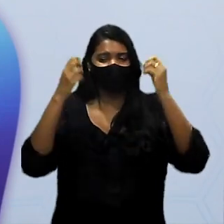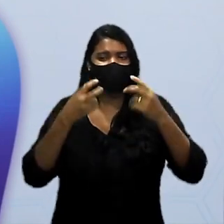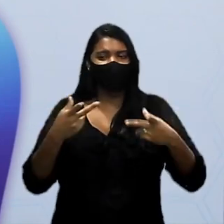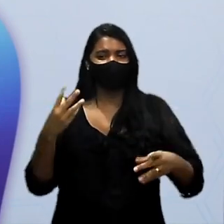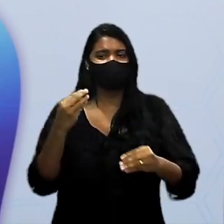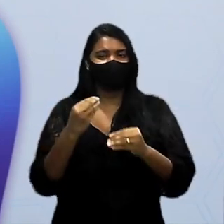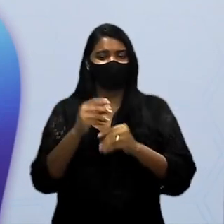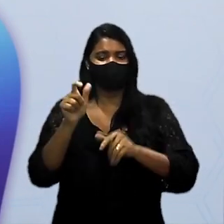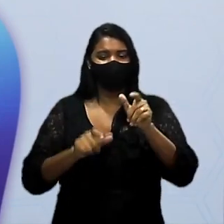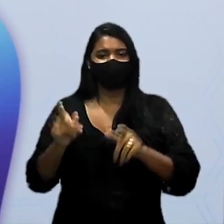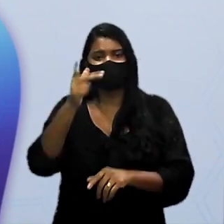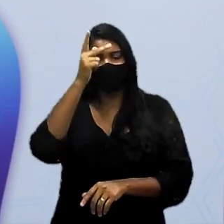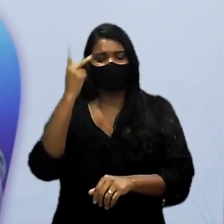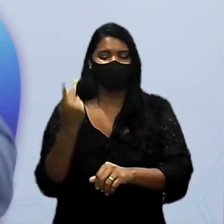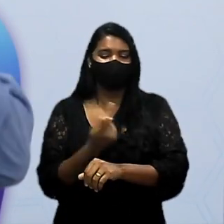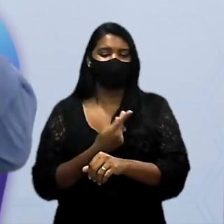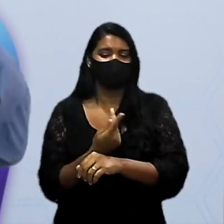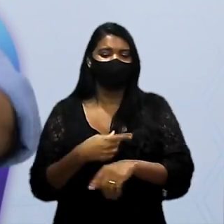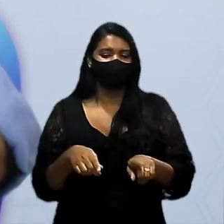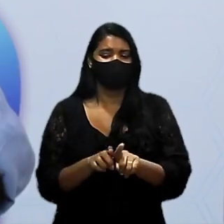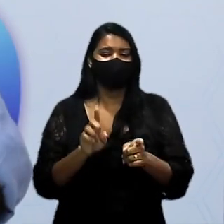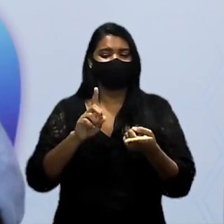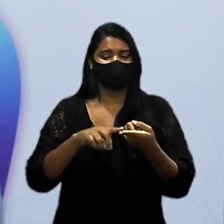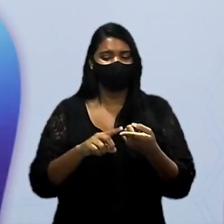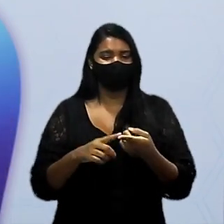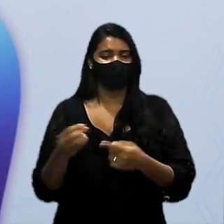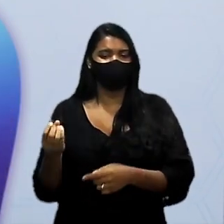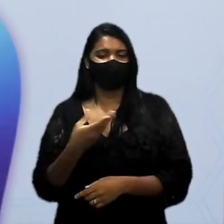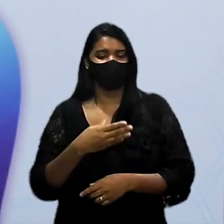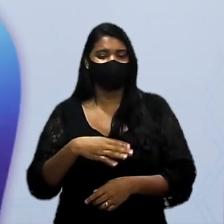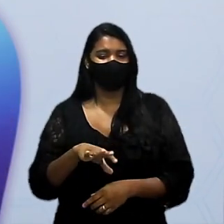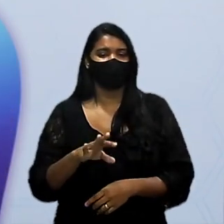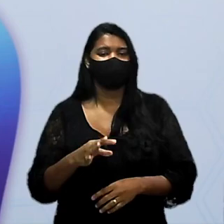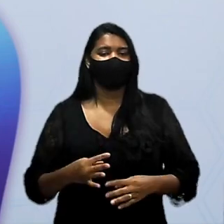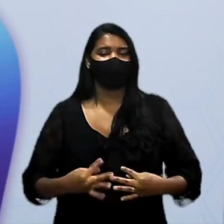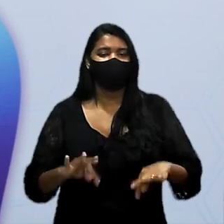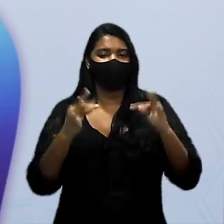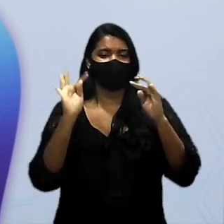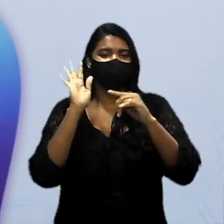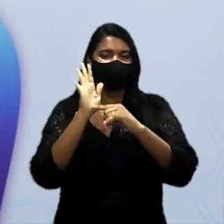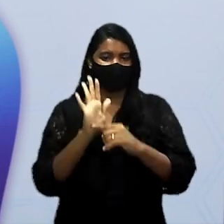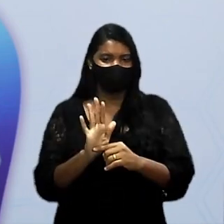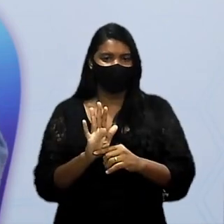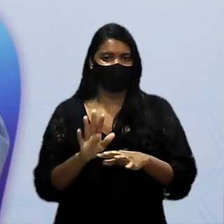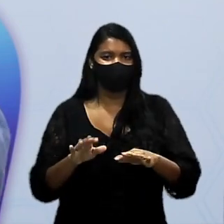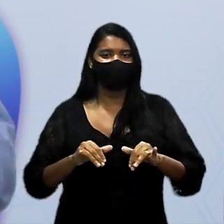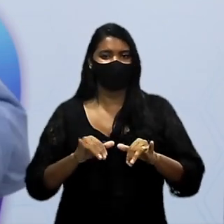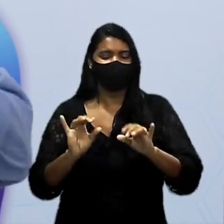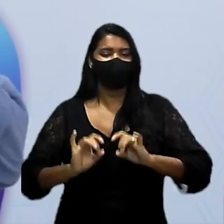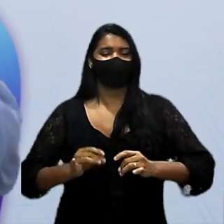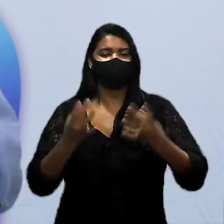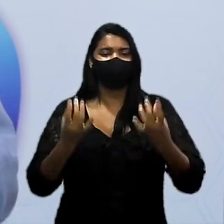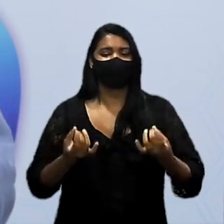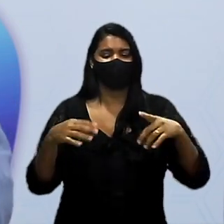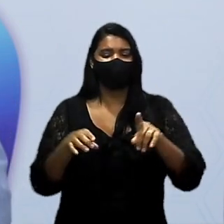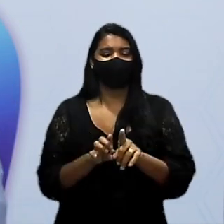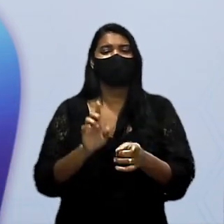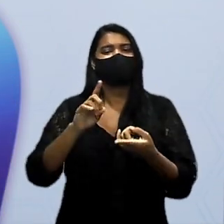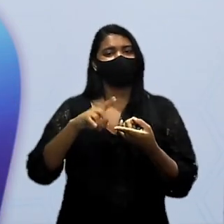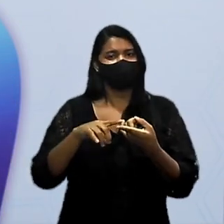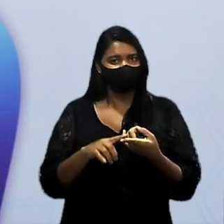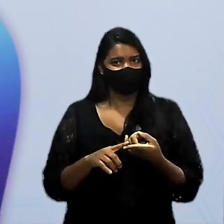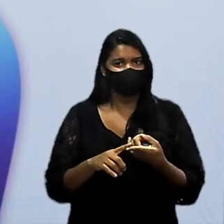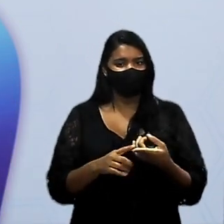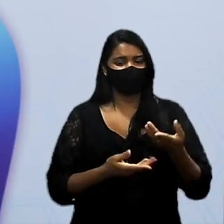pessoas para procurar buscar essa nova tecnologia que está se apresentando no mercado. Fruto, efeito